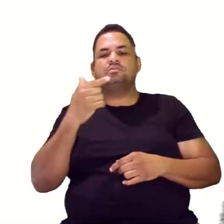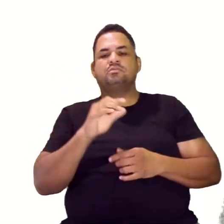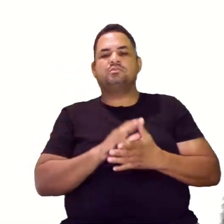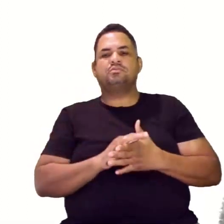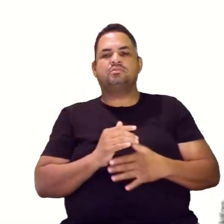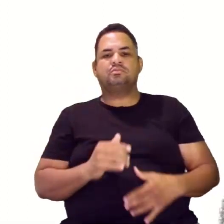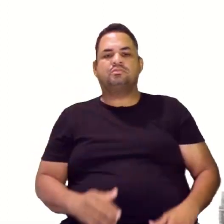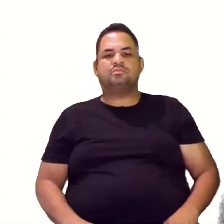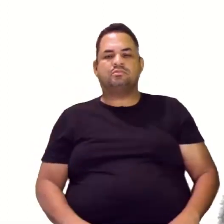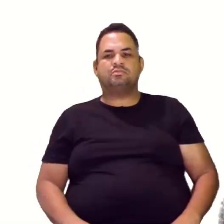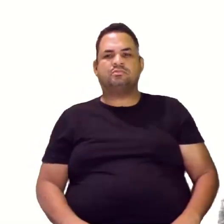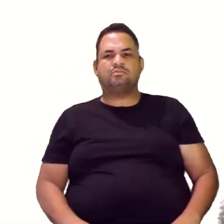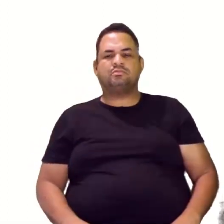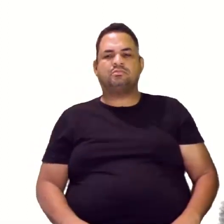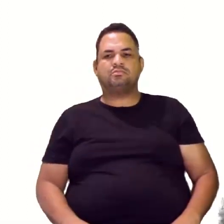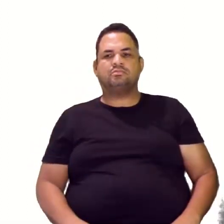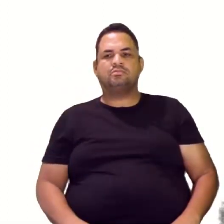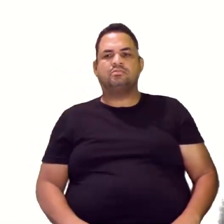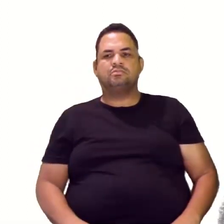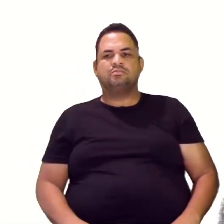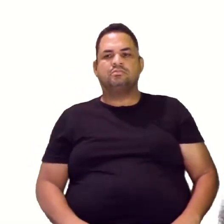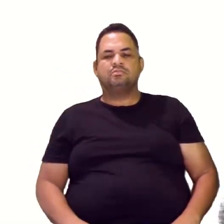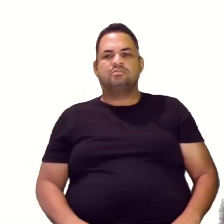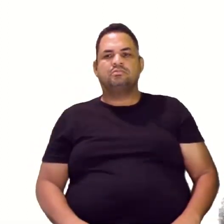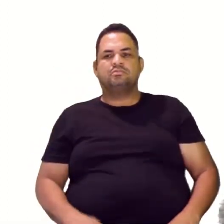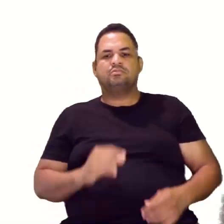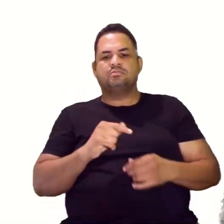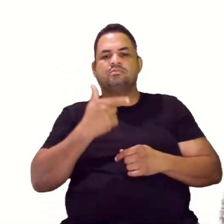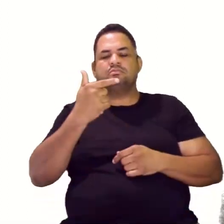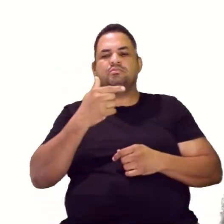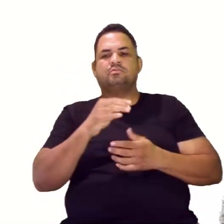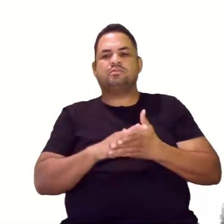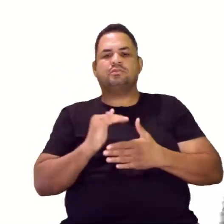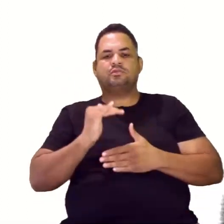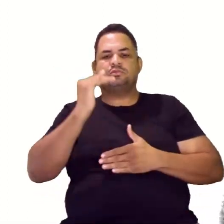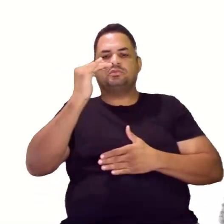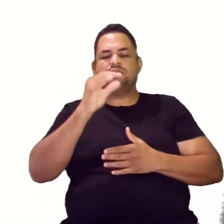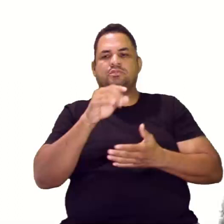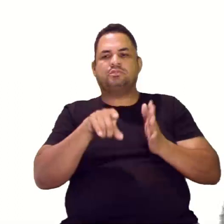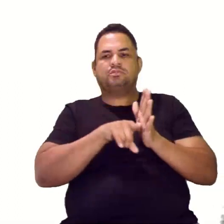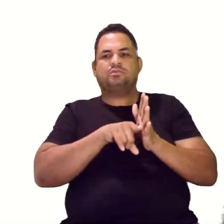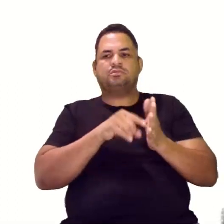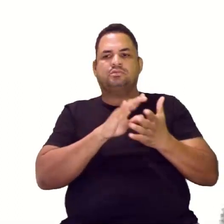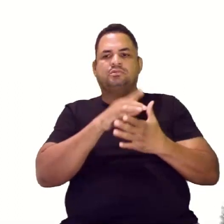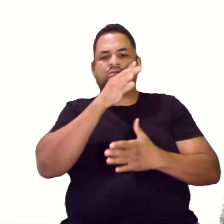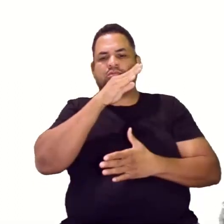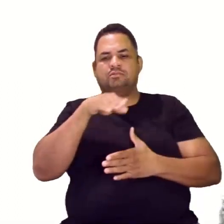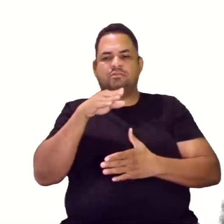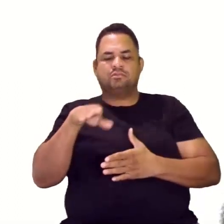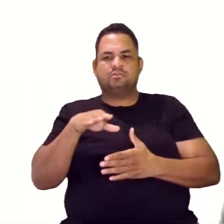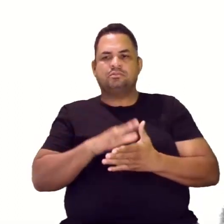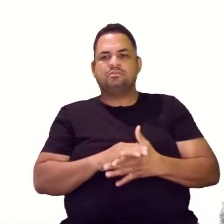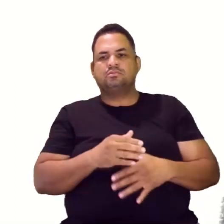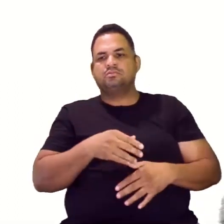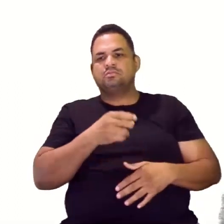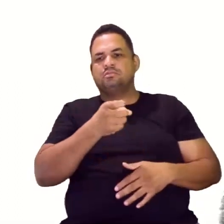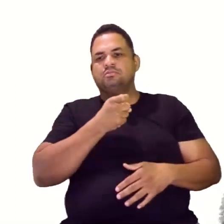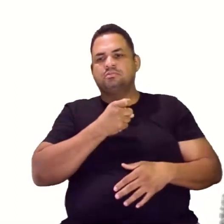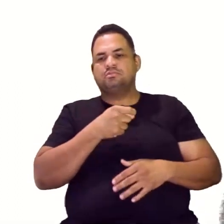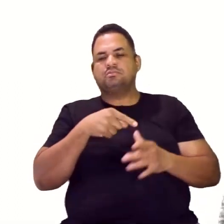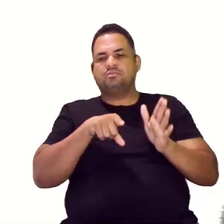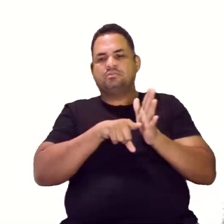que ele chegue no numerador. Então, eu tenho que passar por um expoente negativo. Cortamos as bases. O nosso x